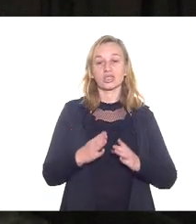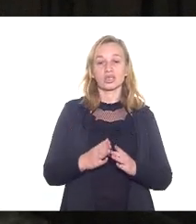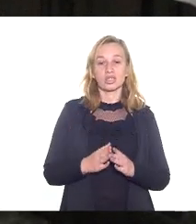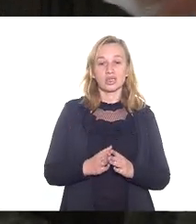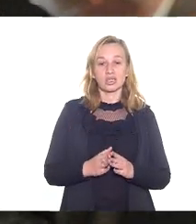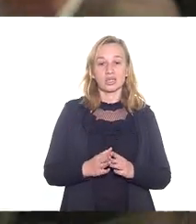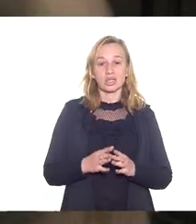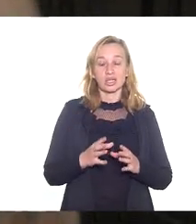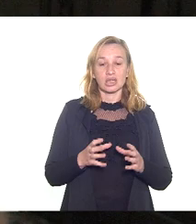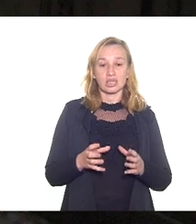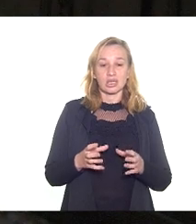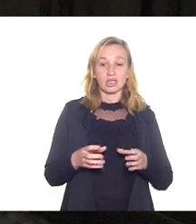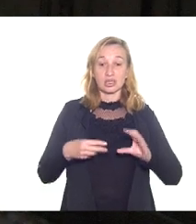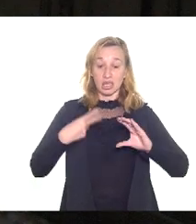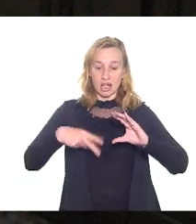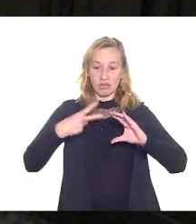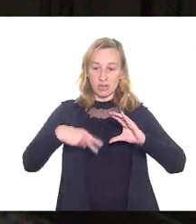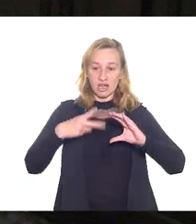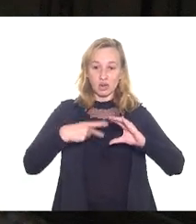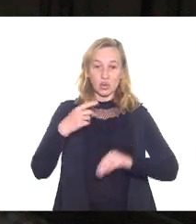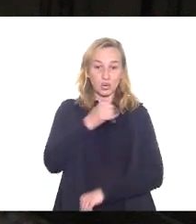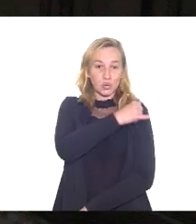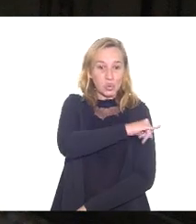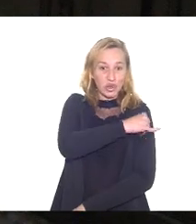da Câmara de Vereadores do Rio.